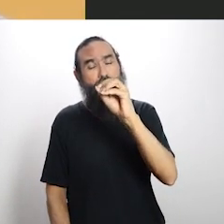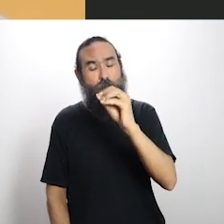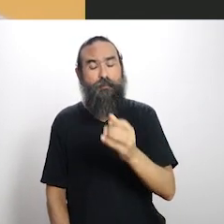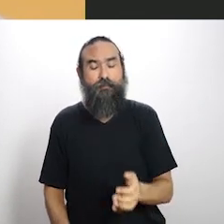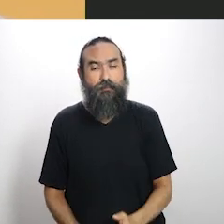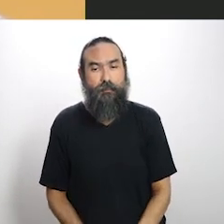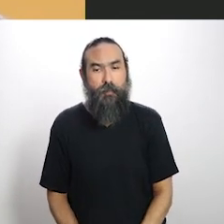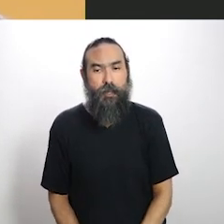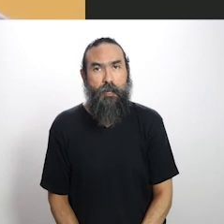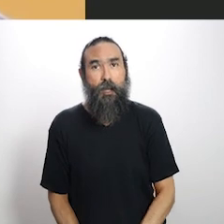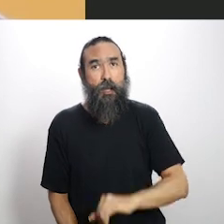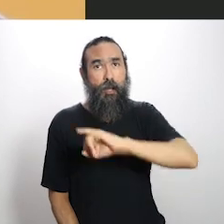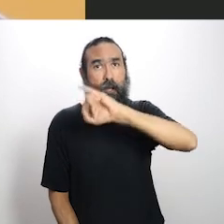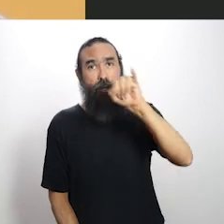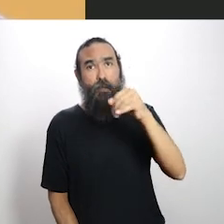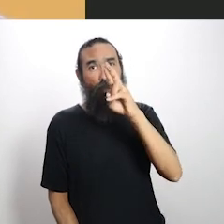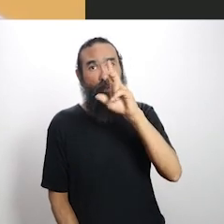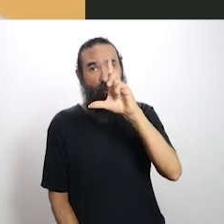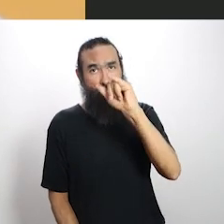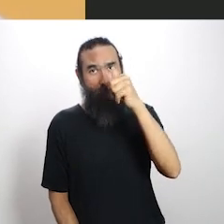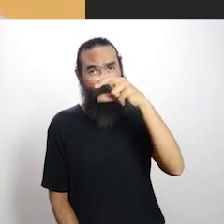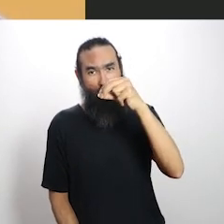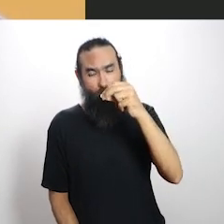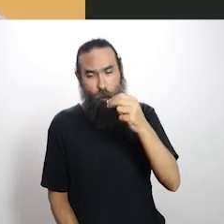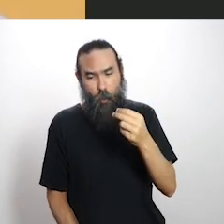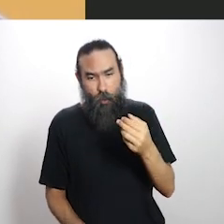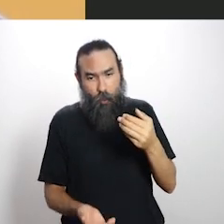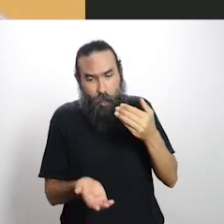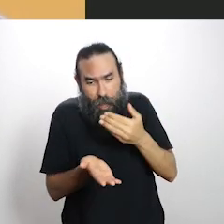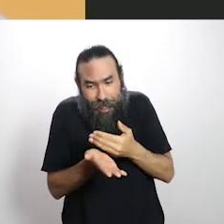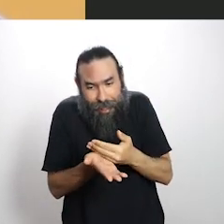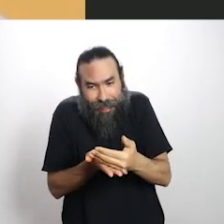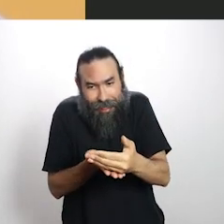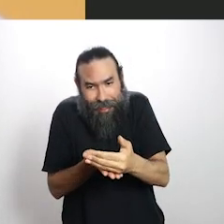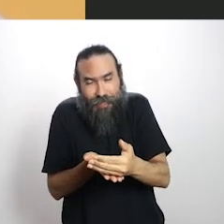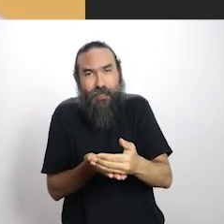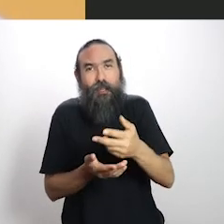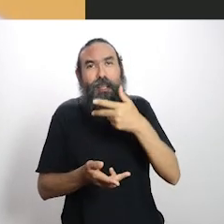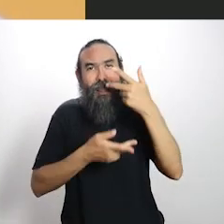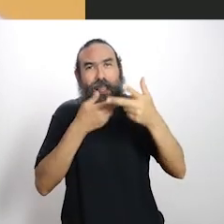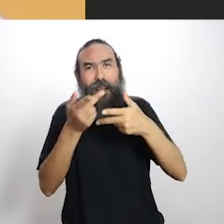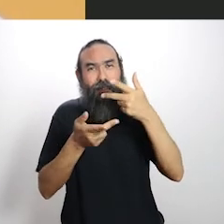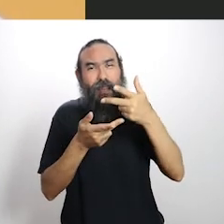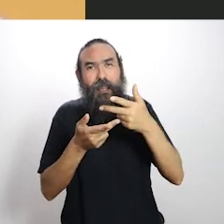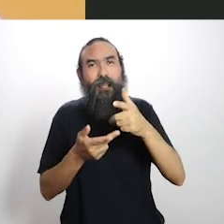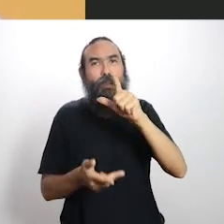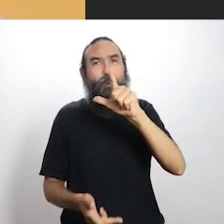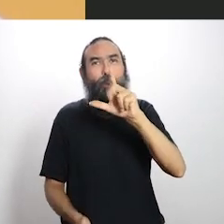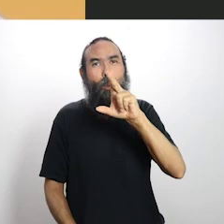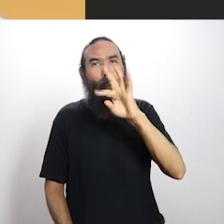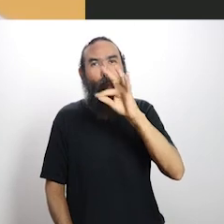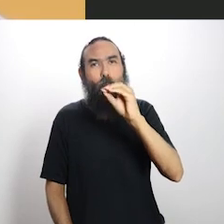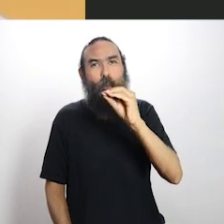e cultural importante aí da da cidade como era o nome dele o Dada não